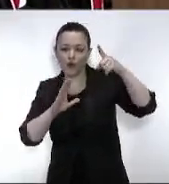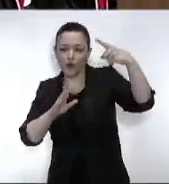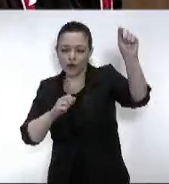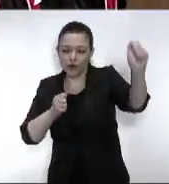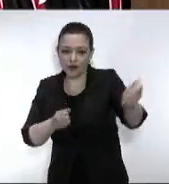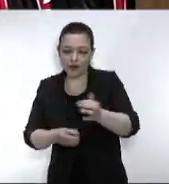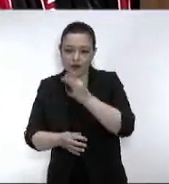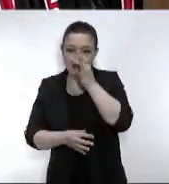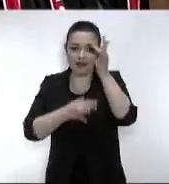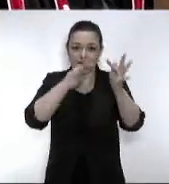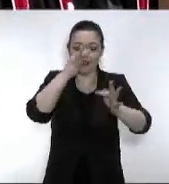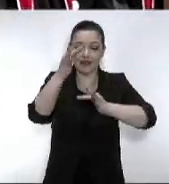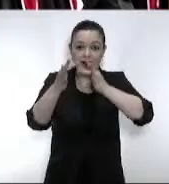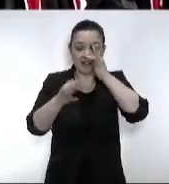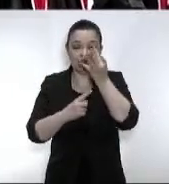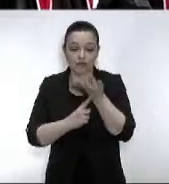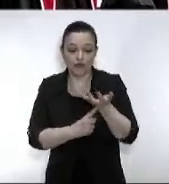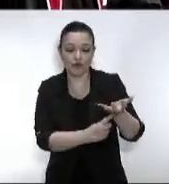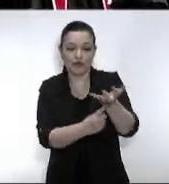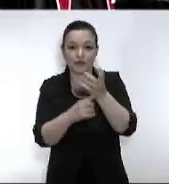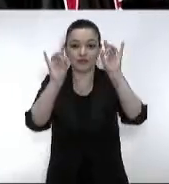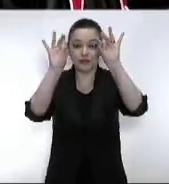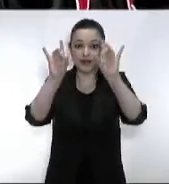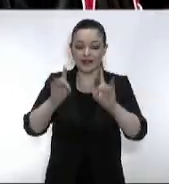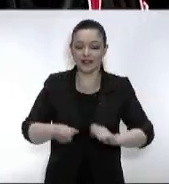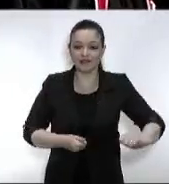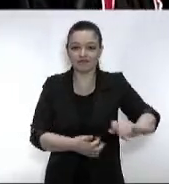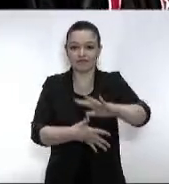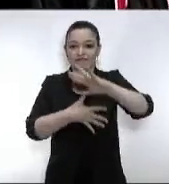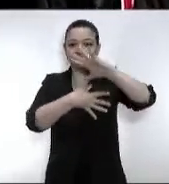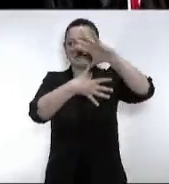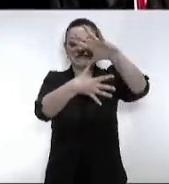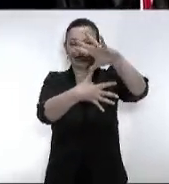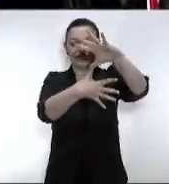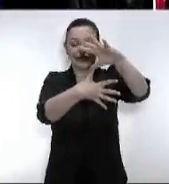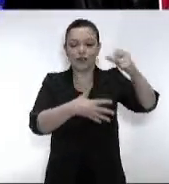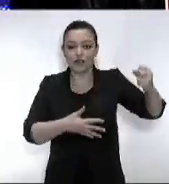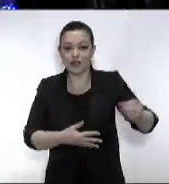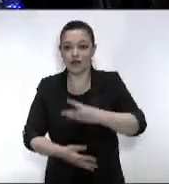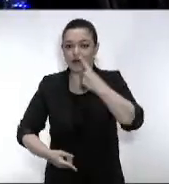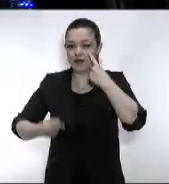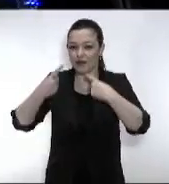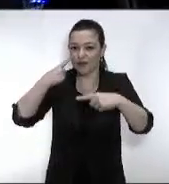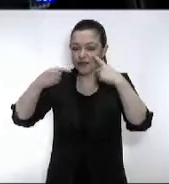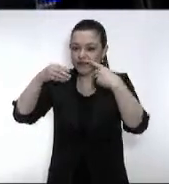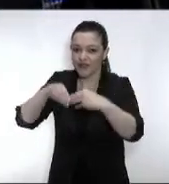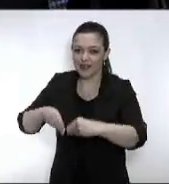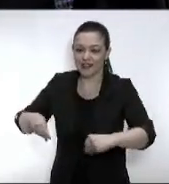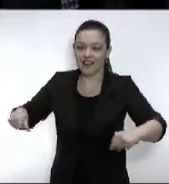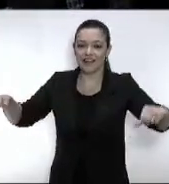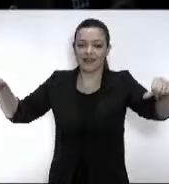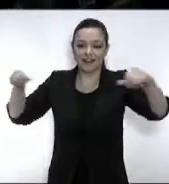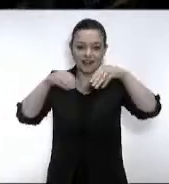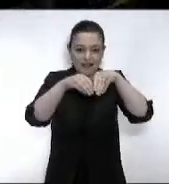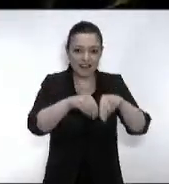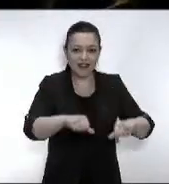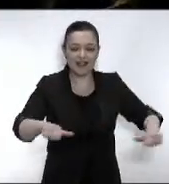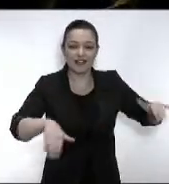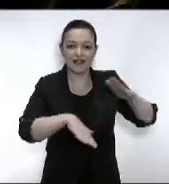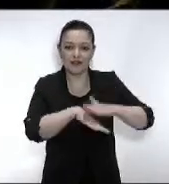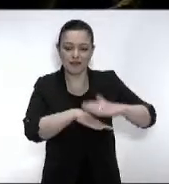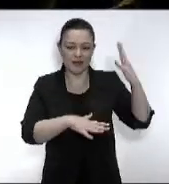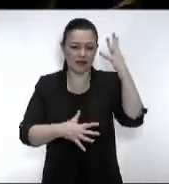Brasil, florão da América, iluminado ao sol do novo mundo. Do que a terra